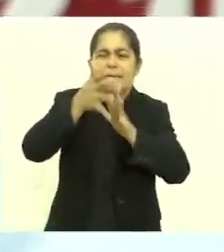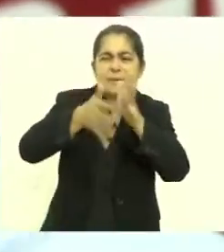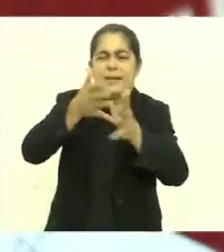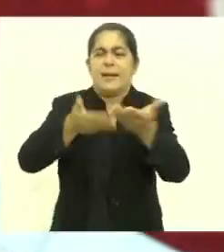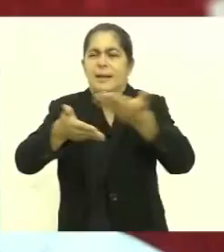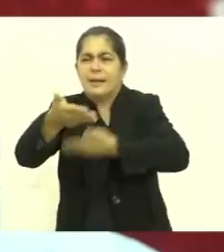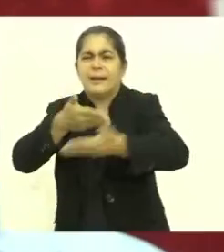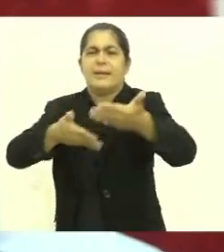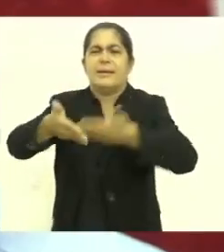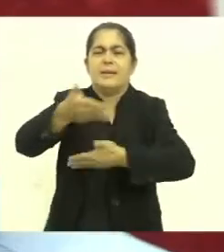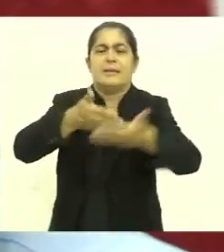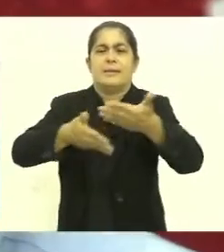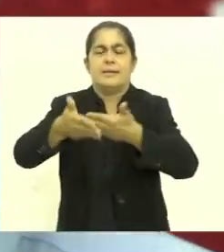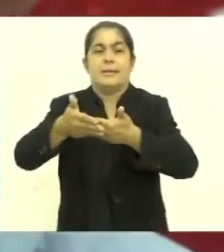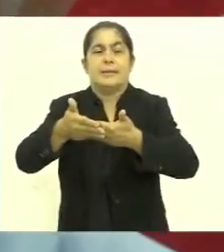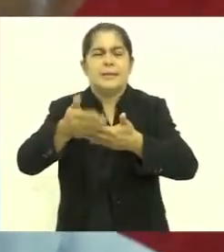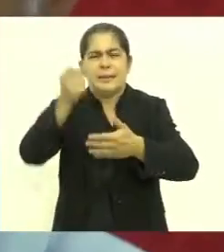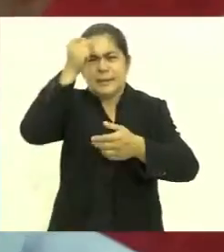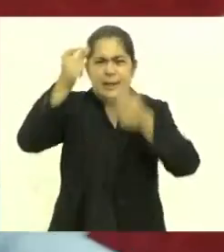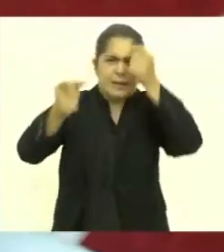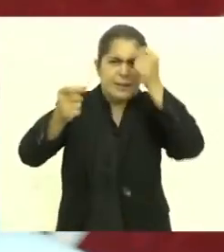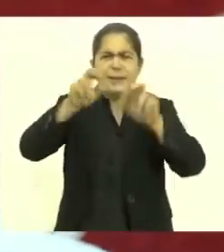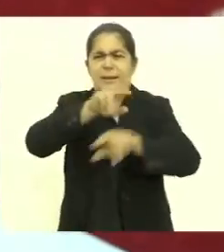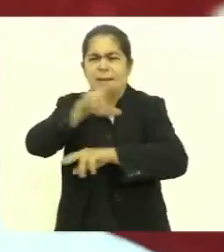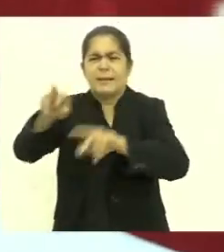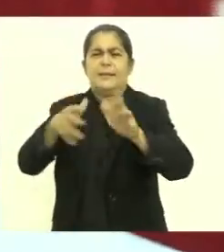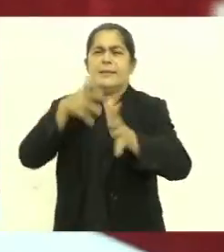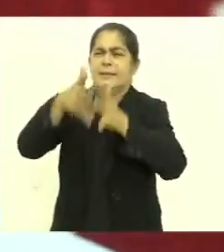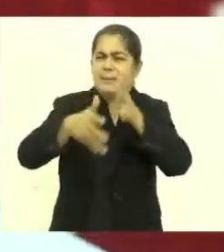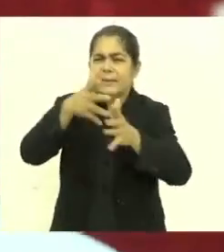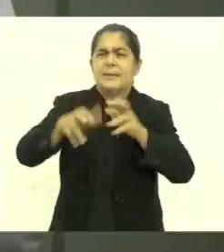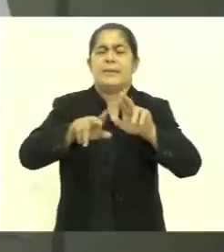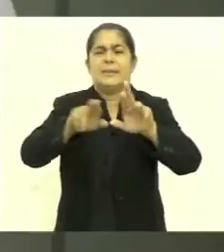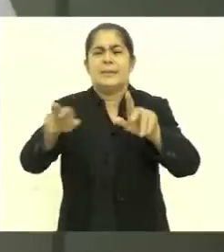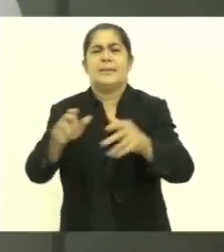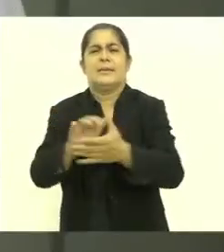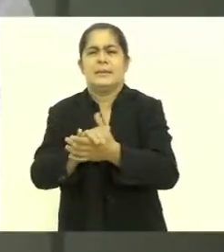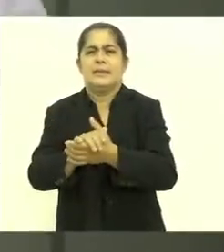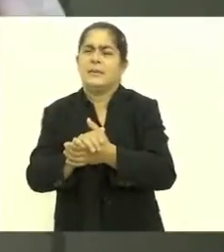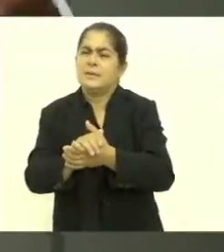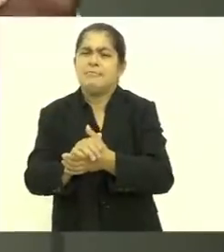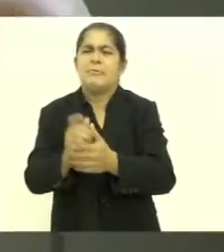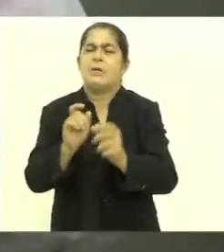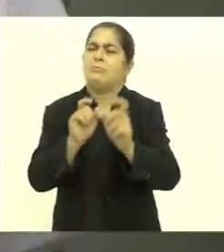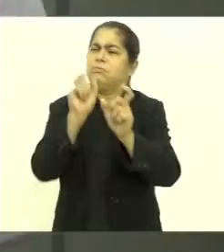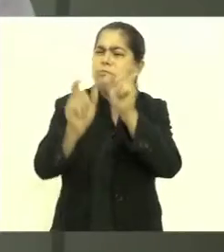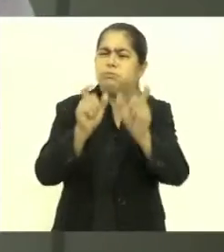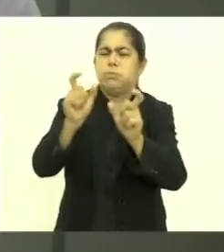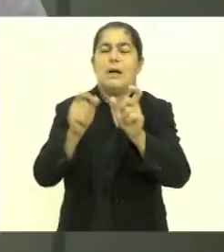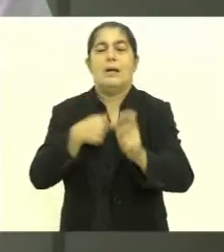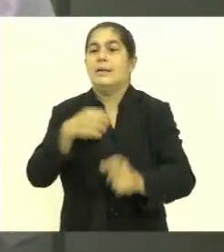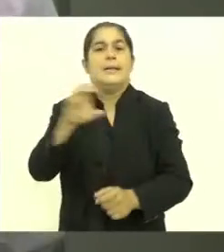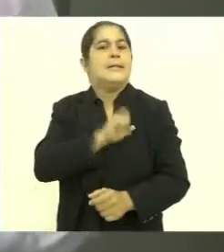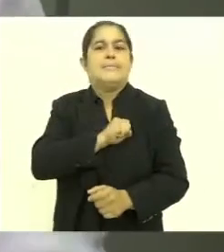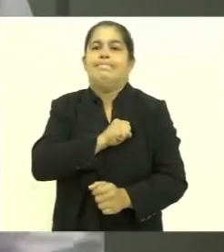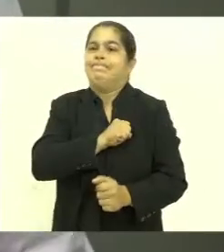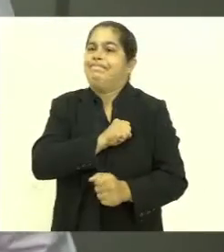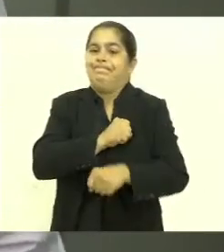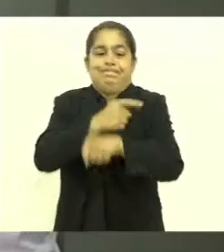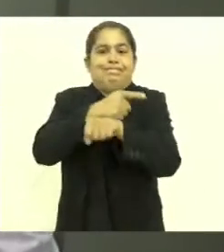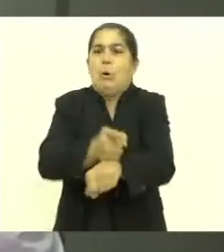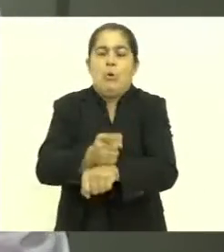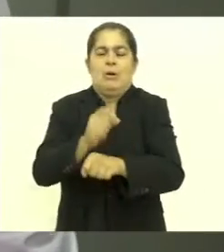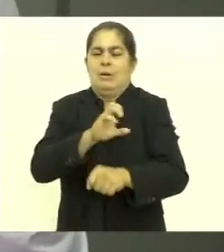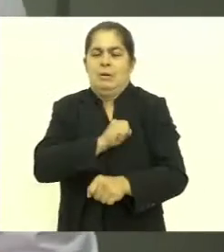as pessoas que aqui estão, né? A confrontar ideias, né, da linguagem, os termos. Eu fui